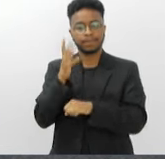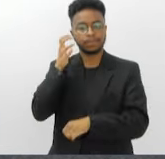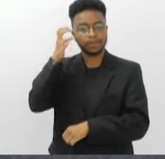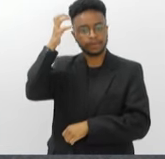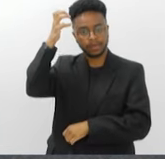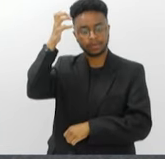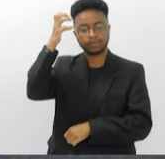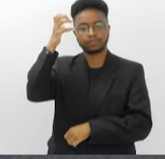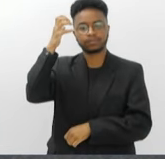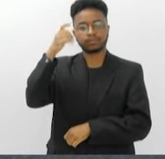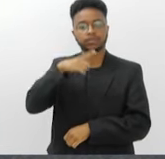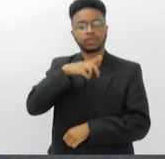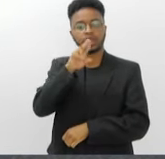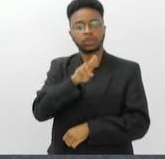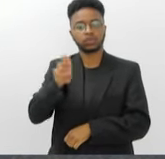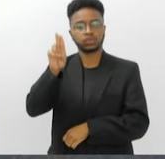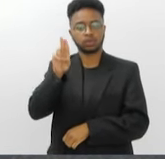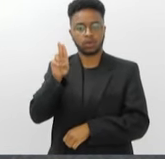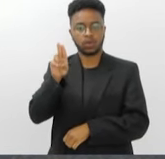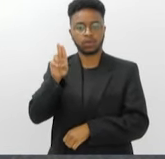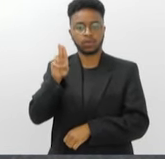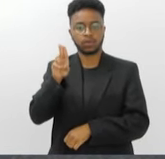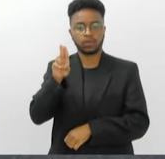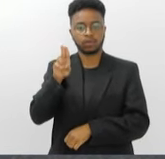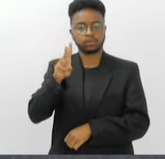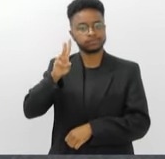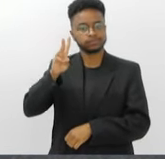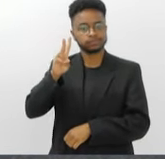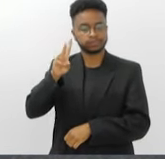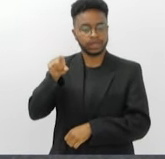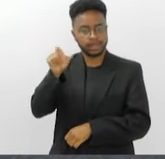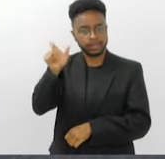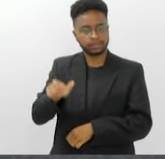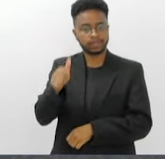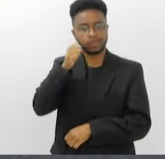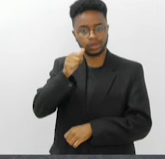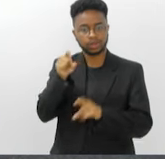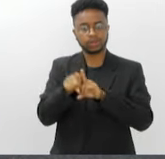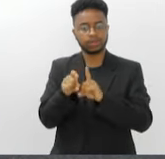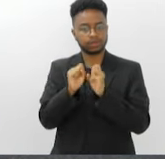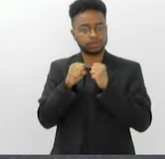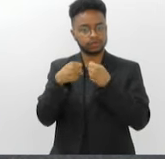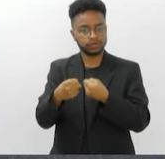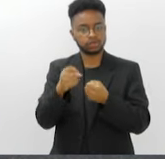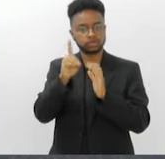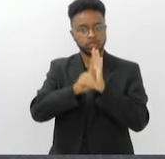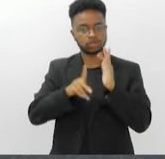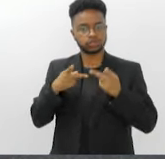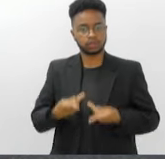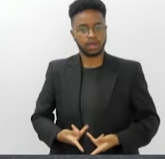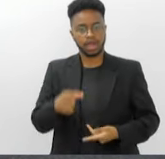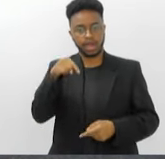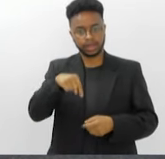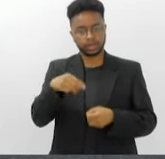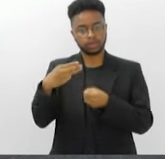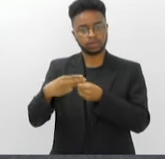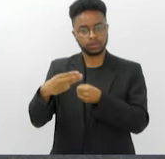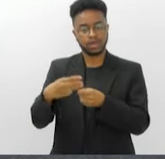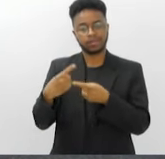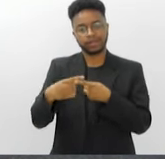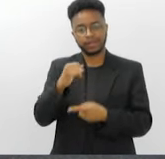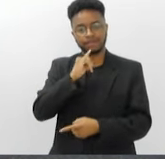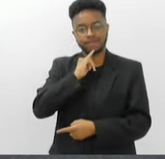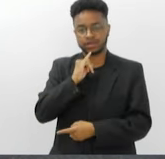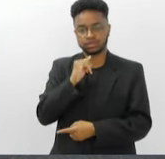que leva o nome de uma histórica defensora também dos direitos humanos aqui do nosso município, que, infelizmente,